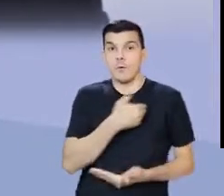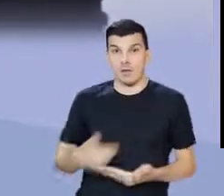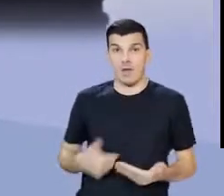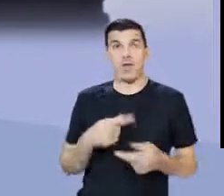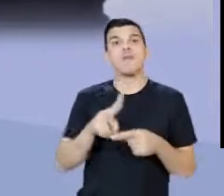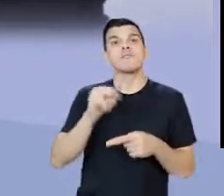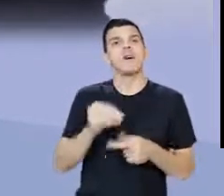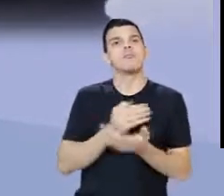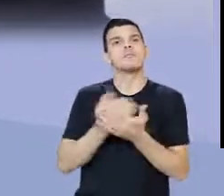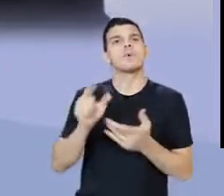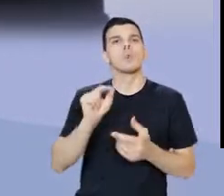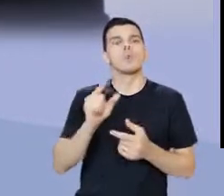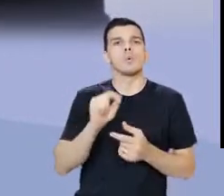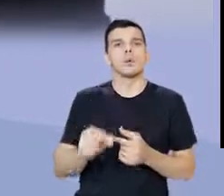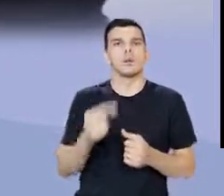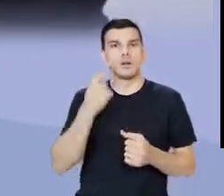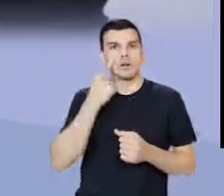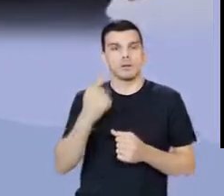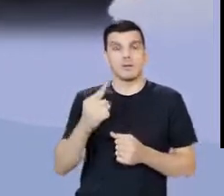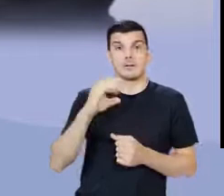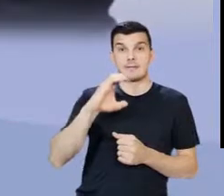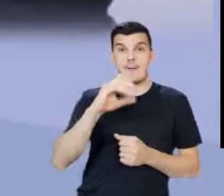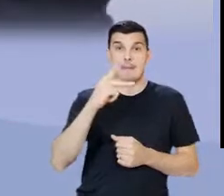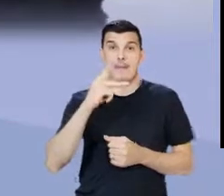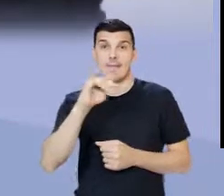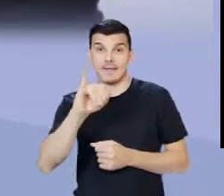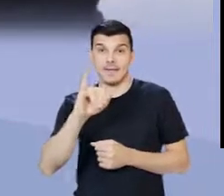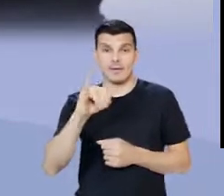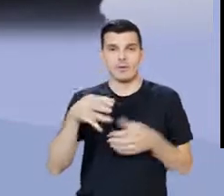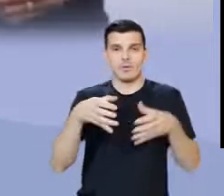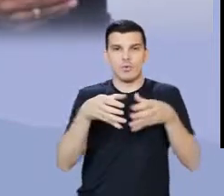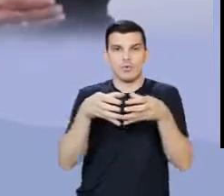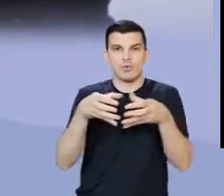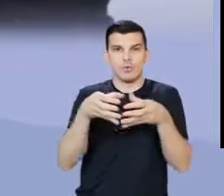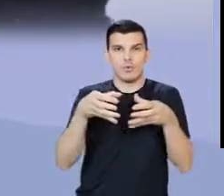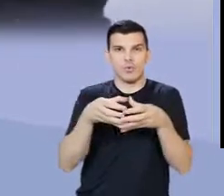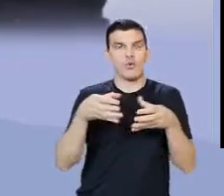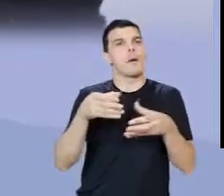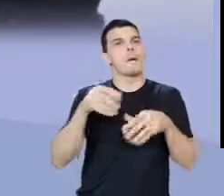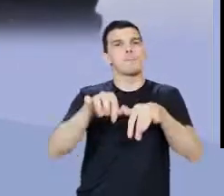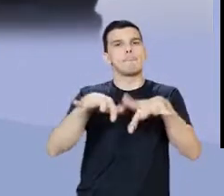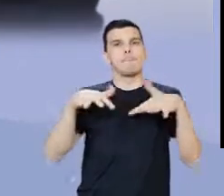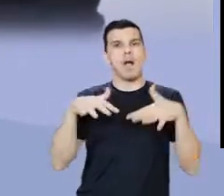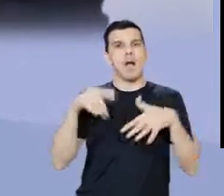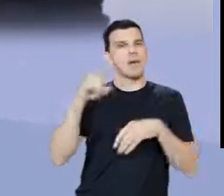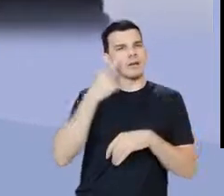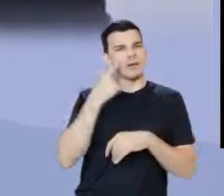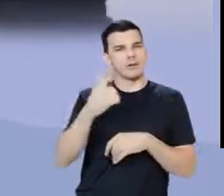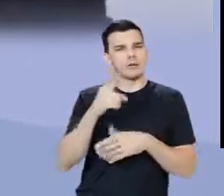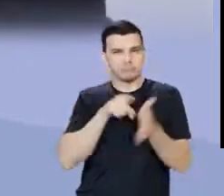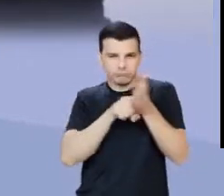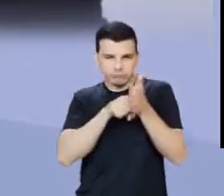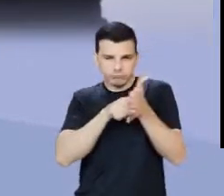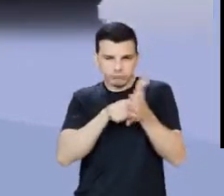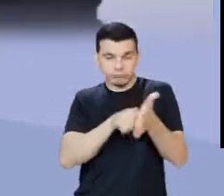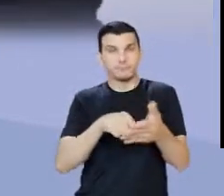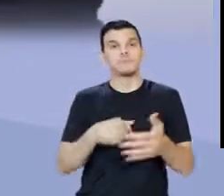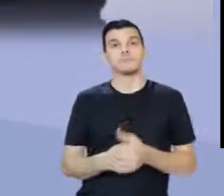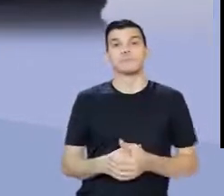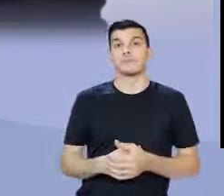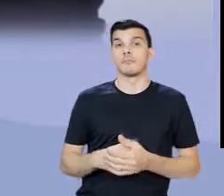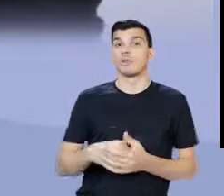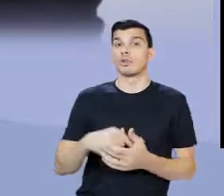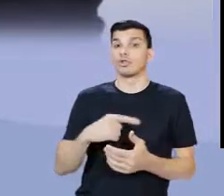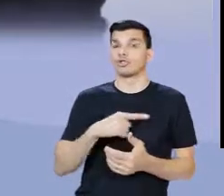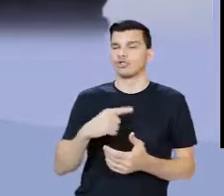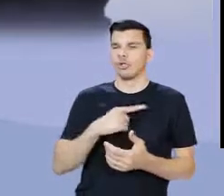governo, vai começar o que a gente chama de abertura de CPI, Comissão Parlamentar de Inquérito. Só que você tem que ficar ligado uma coisa, meu